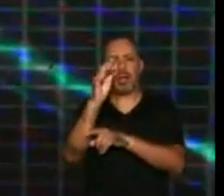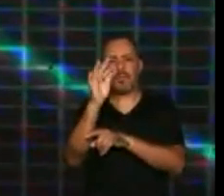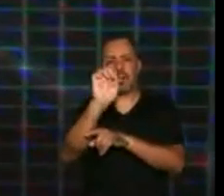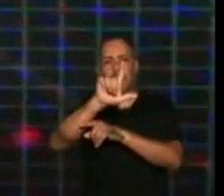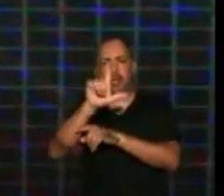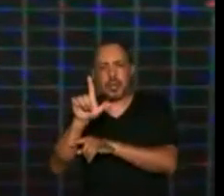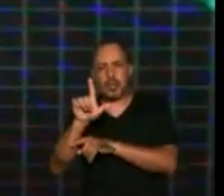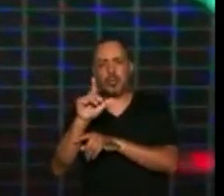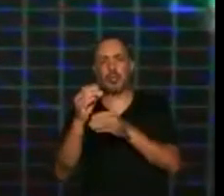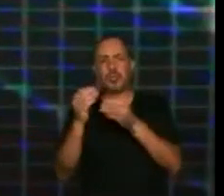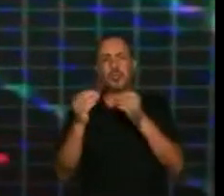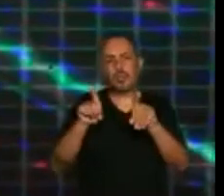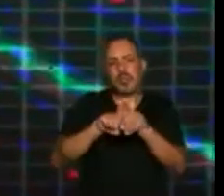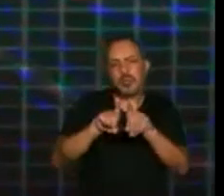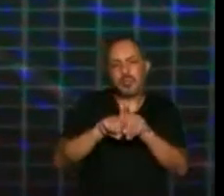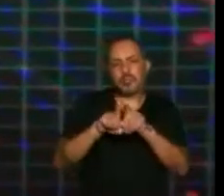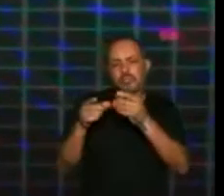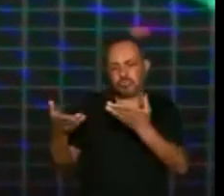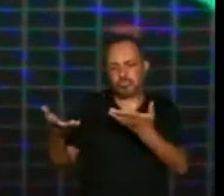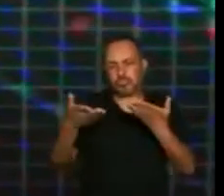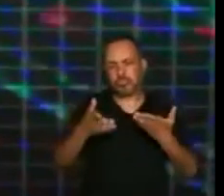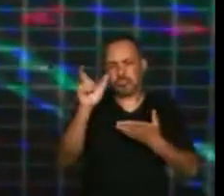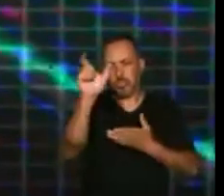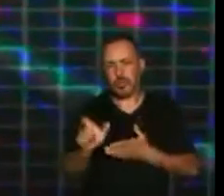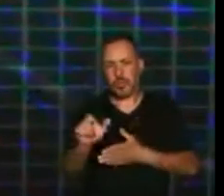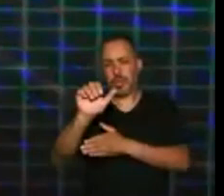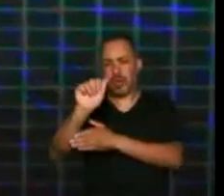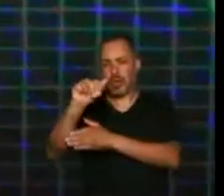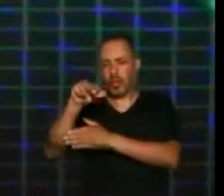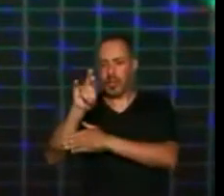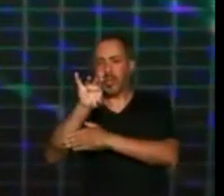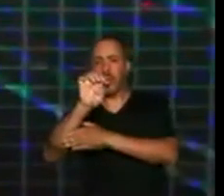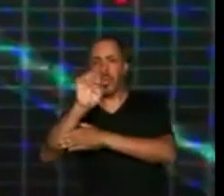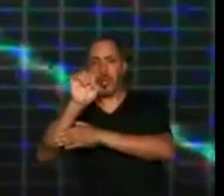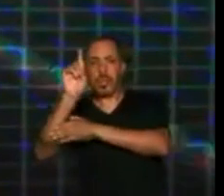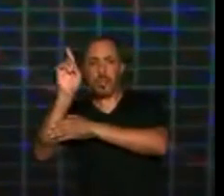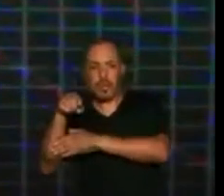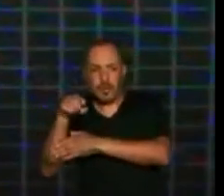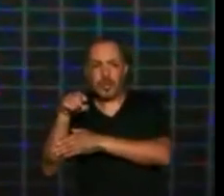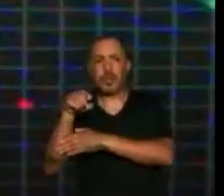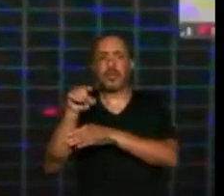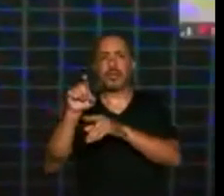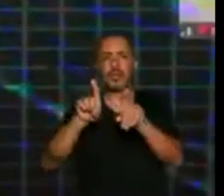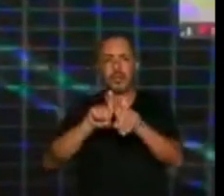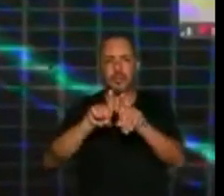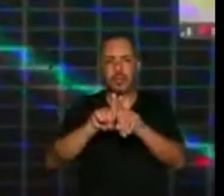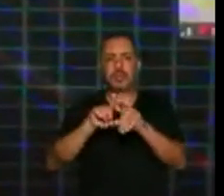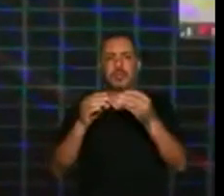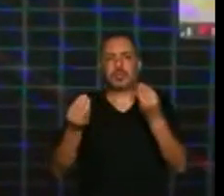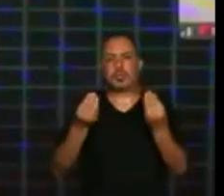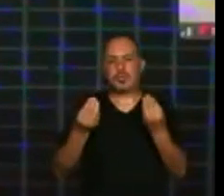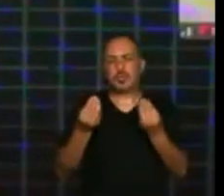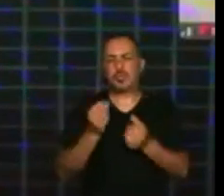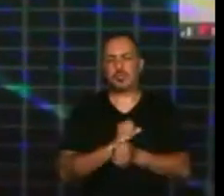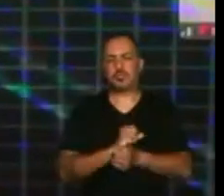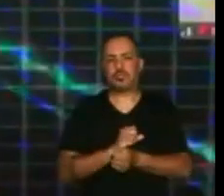Daron, que também vai trazer aqui um convidado que é o André Marquet. acho que é Marquet pelo sobrenome aqui, espero não